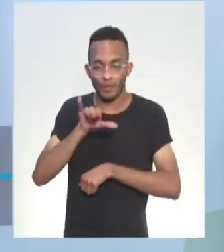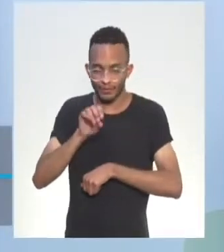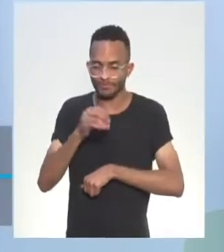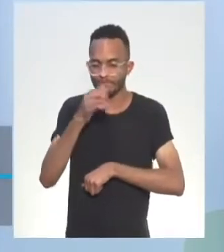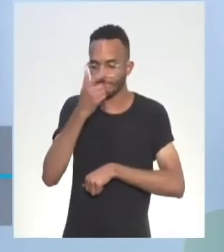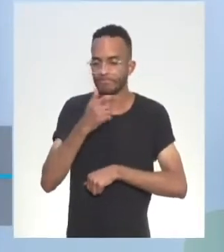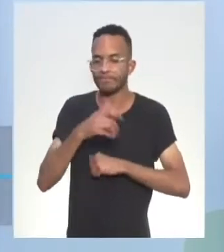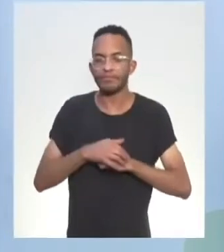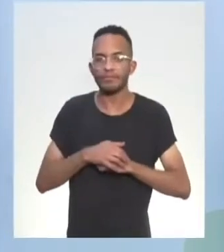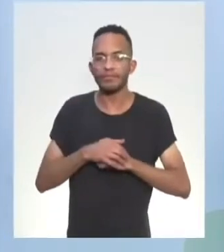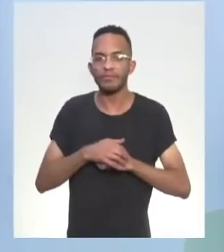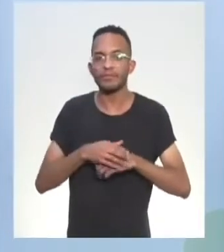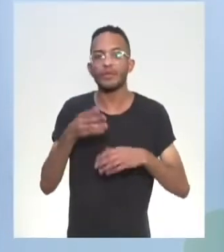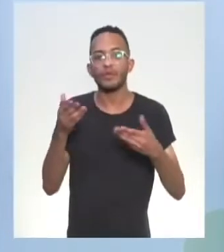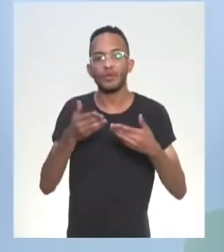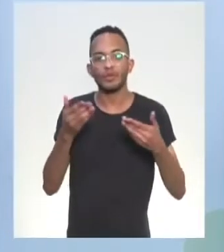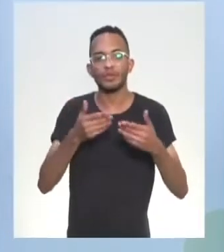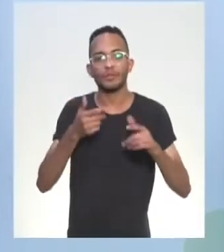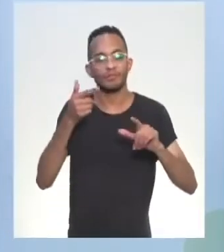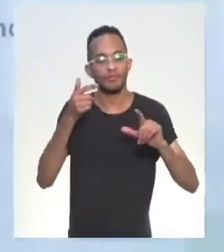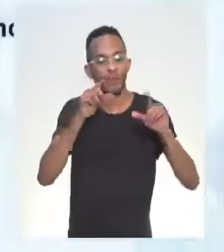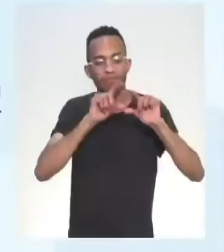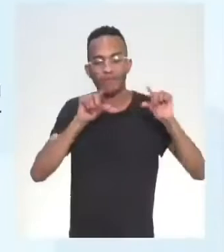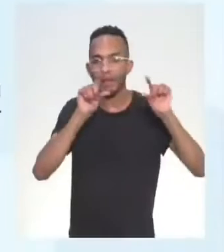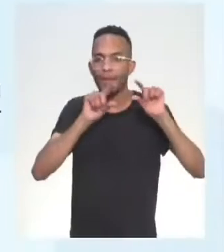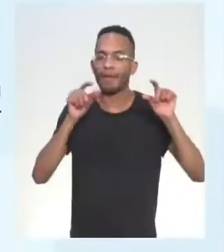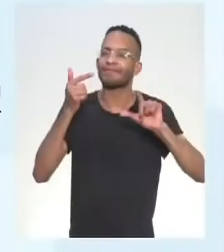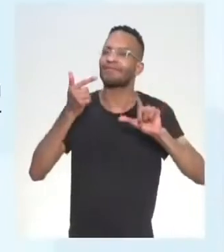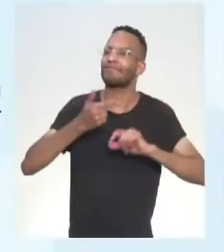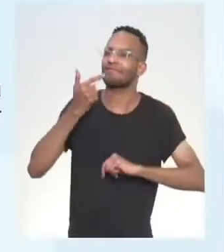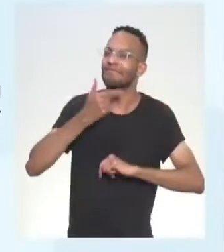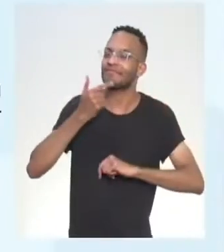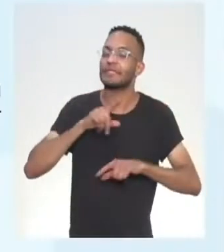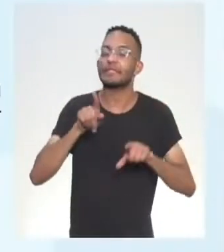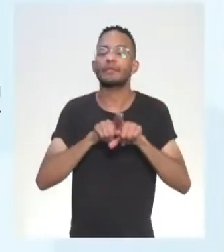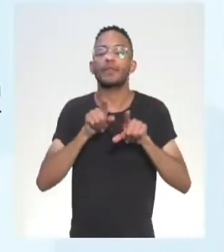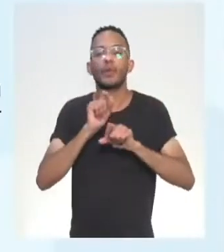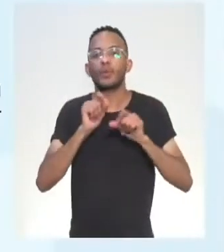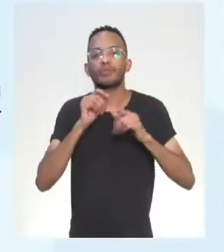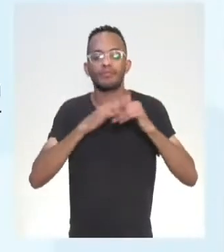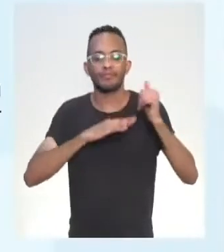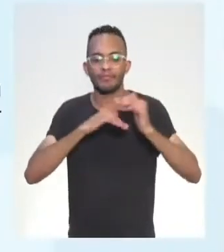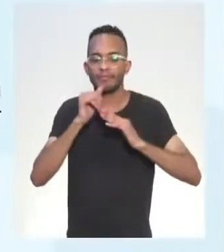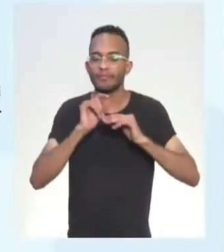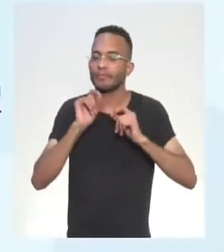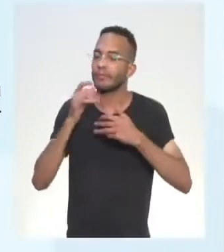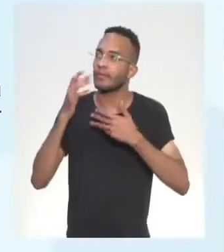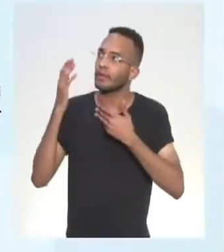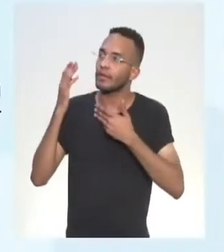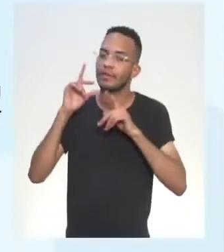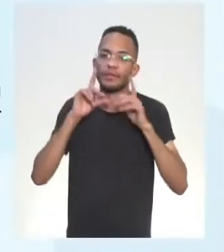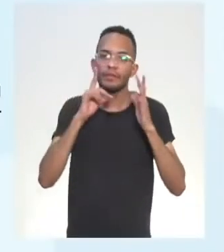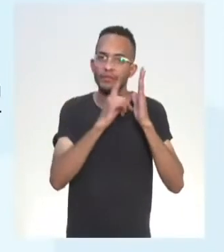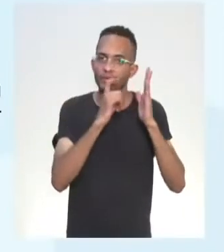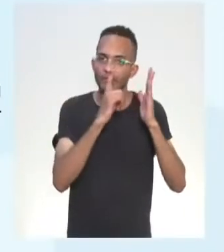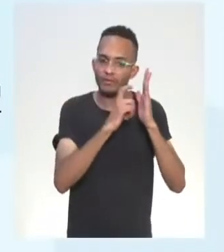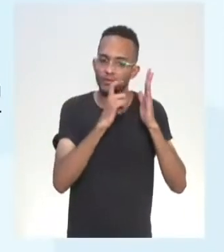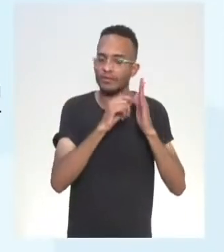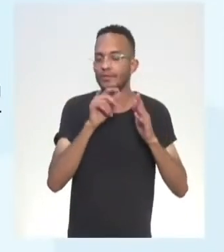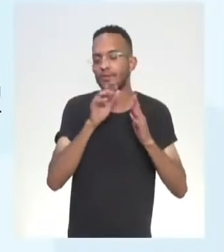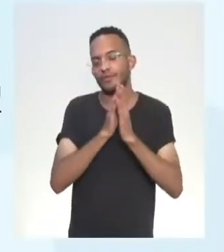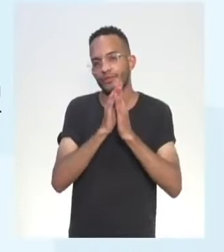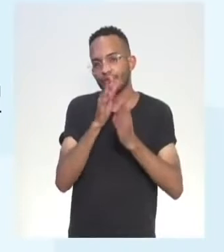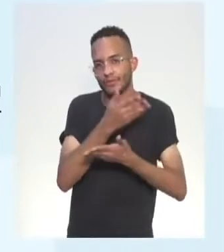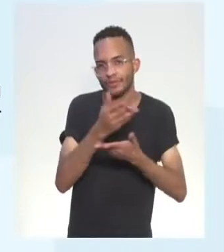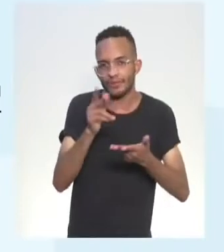aula de hoje, humor nos quadrinhos. E as habilidades? Professores, deem um print na tela, por favor.